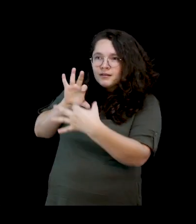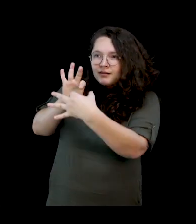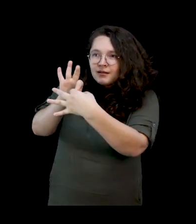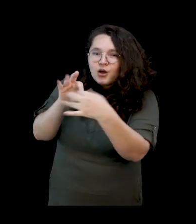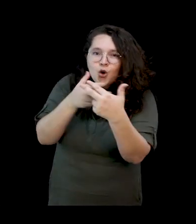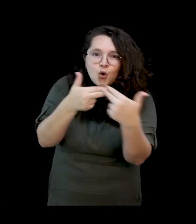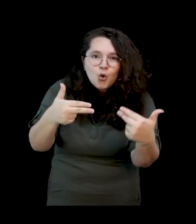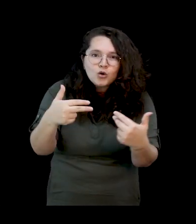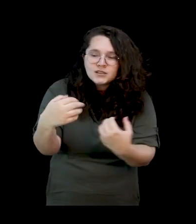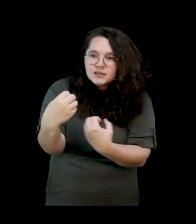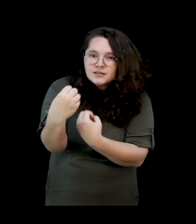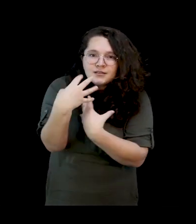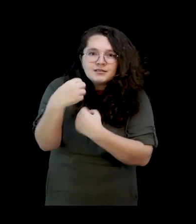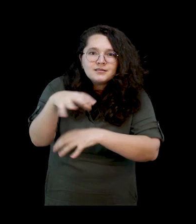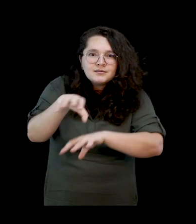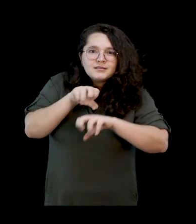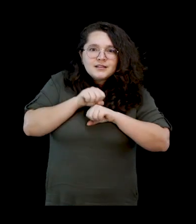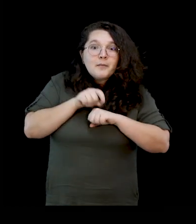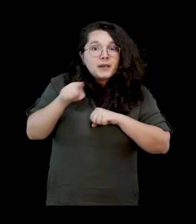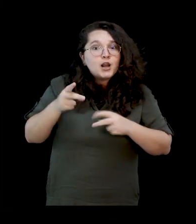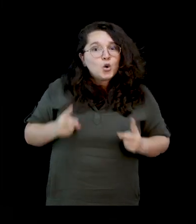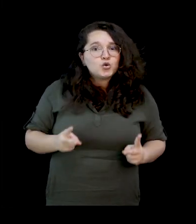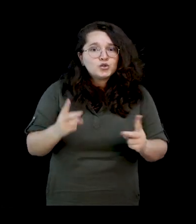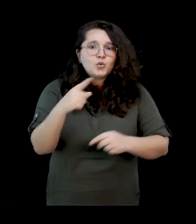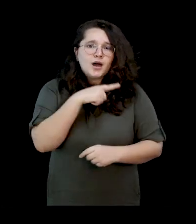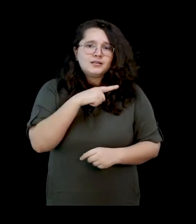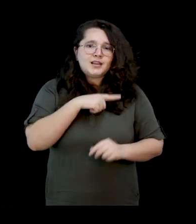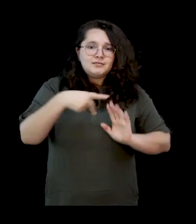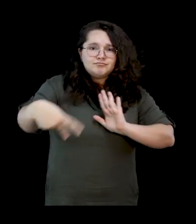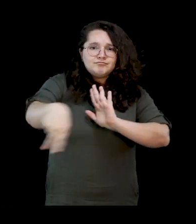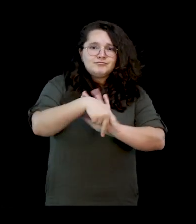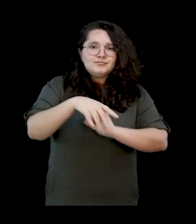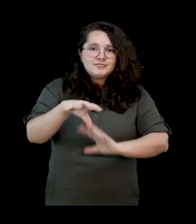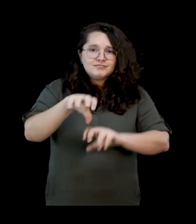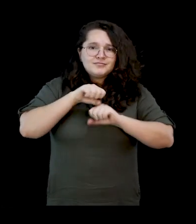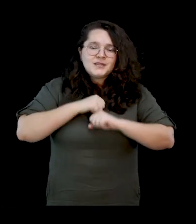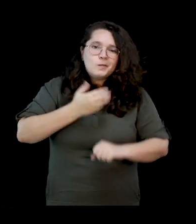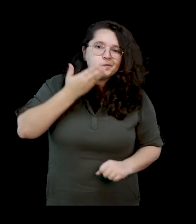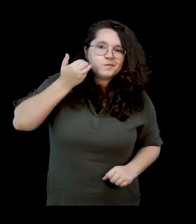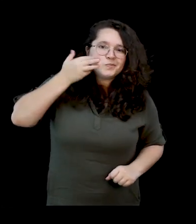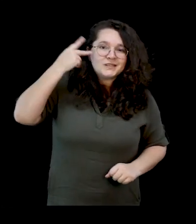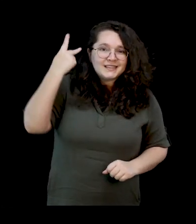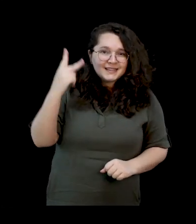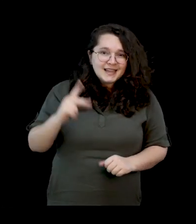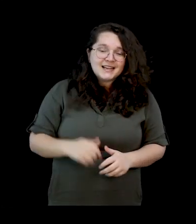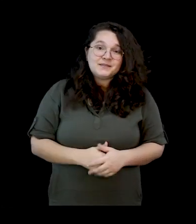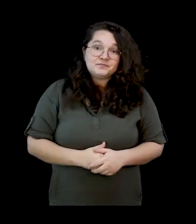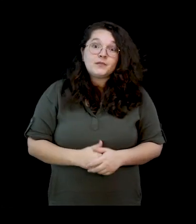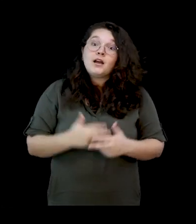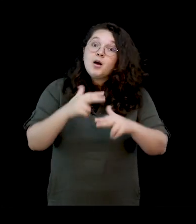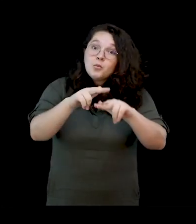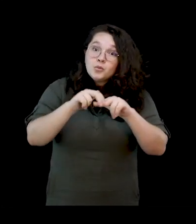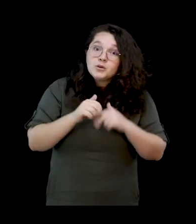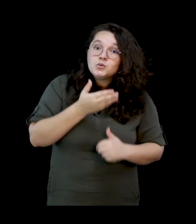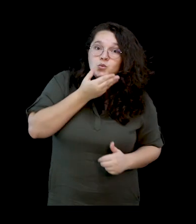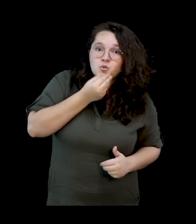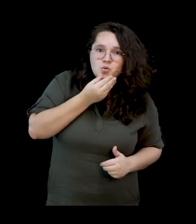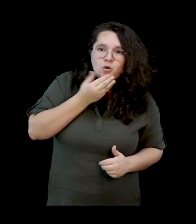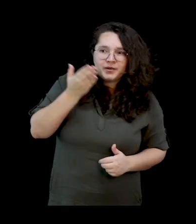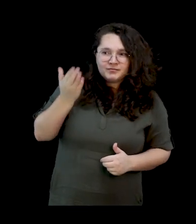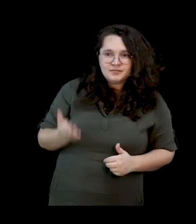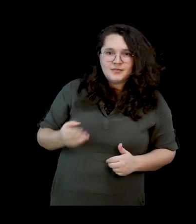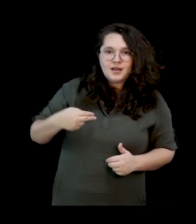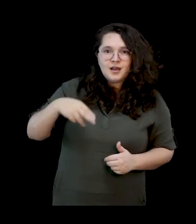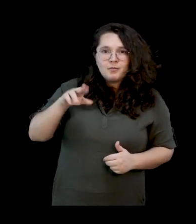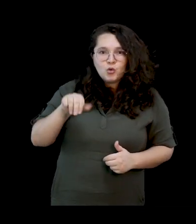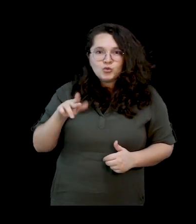se apropriar daquilo e continuar nessa viagem, né? E é esse ponto que o Muntada chama atenção. A percepção,